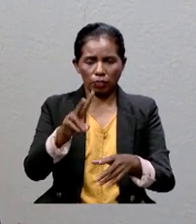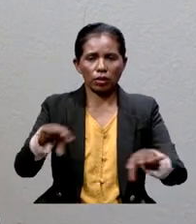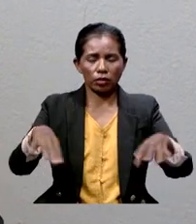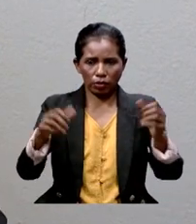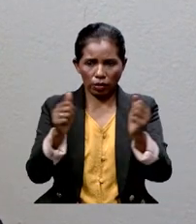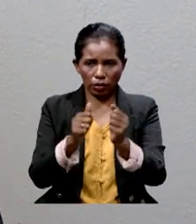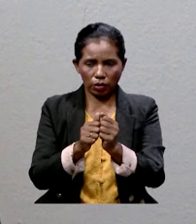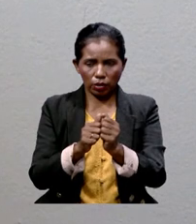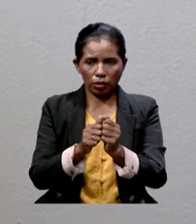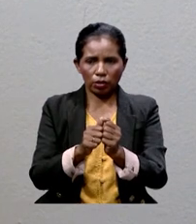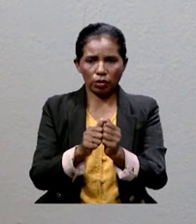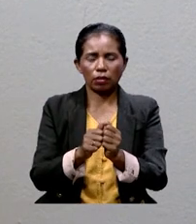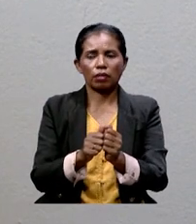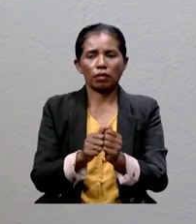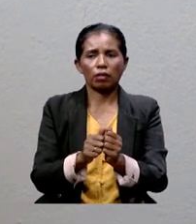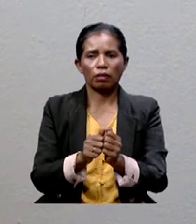e da